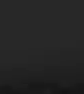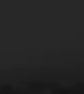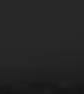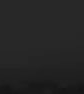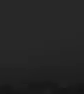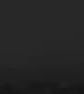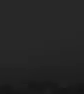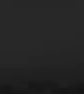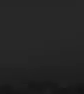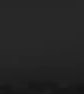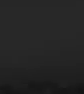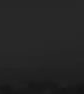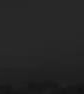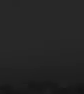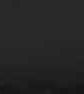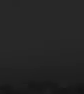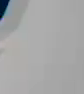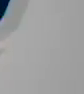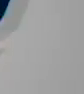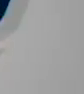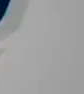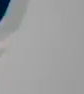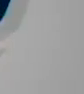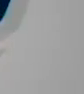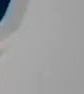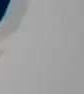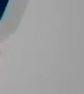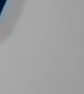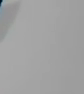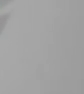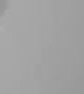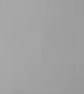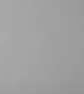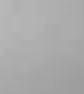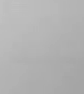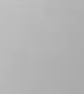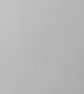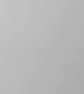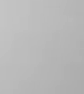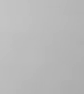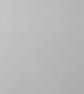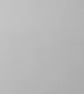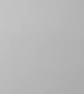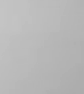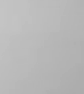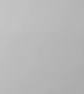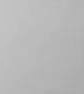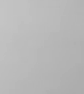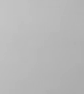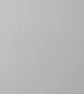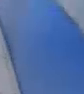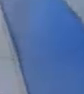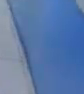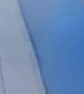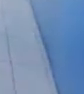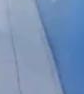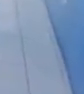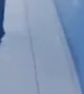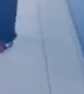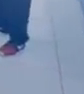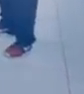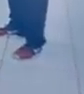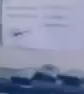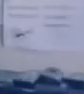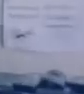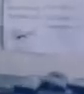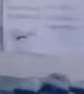tomou. Axis. Evoluir sempre. MP Consultoria. Soluções de gestão e compromisso com o resultado. A